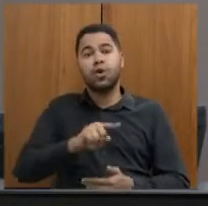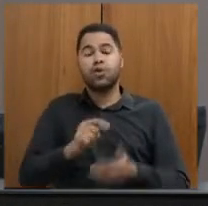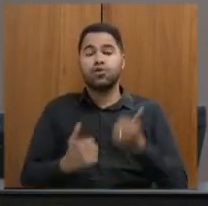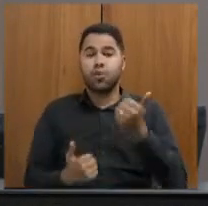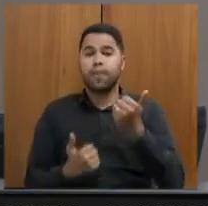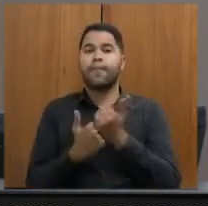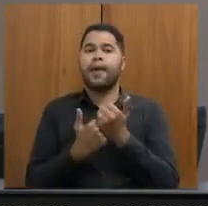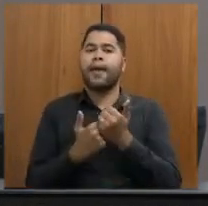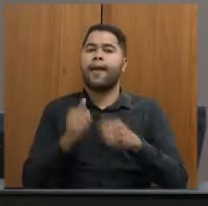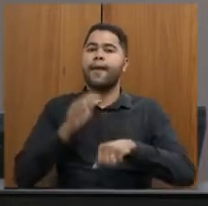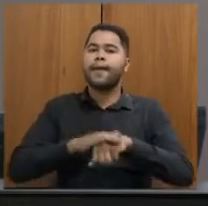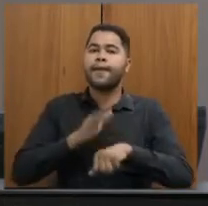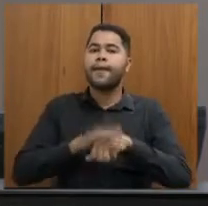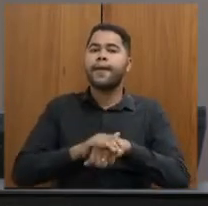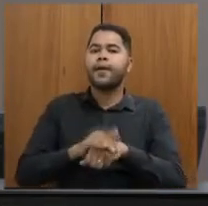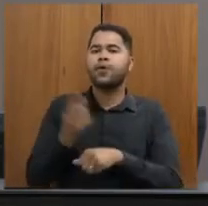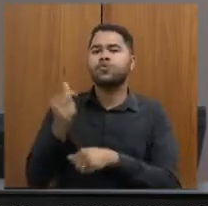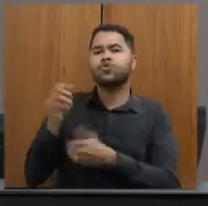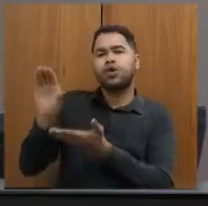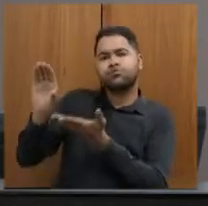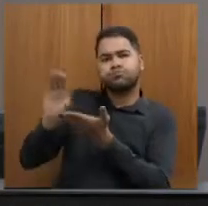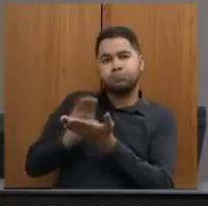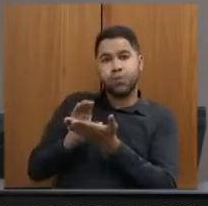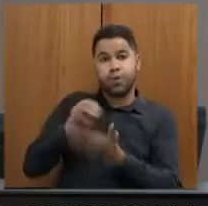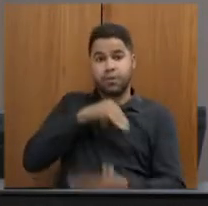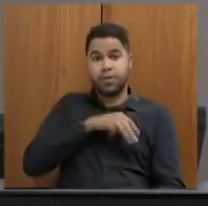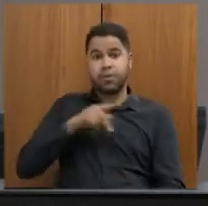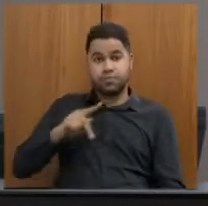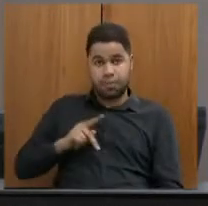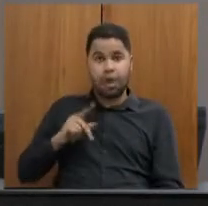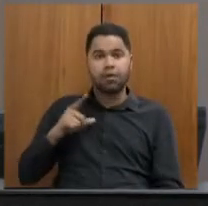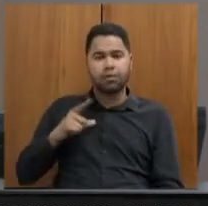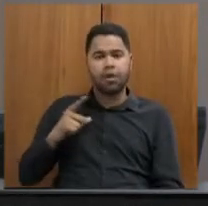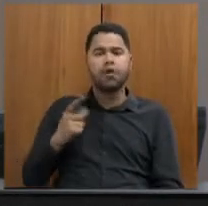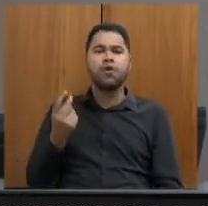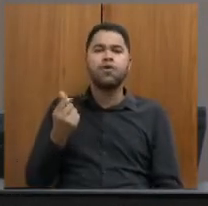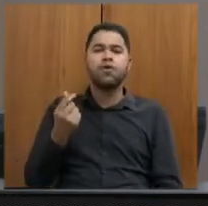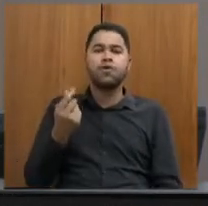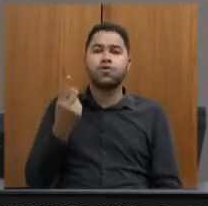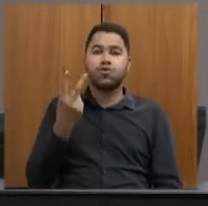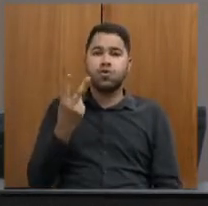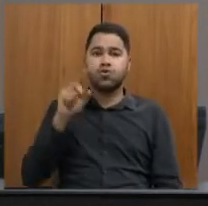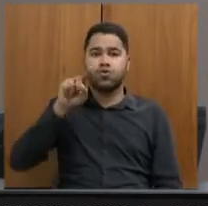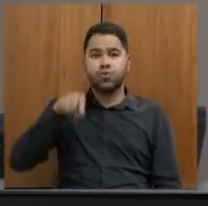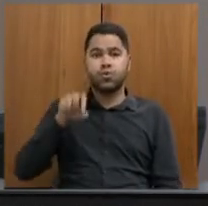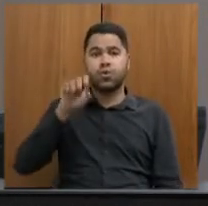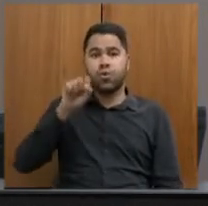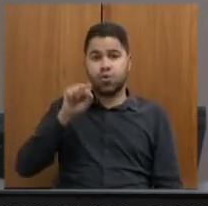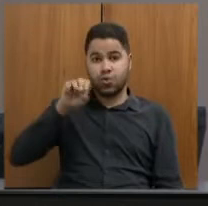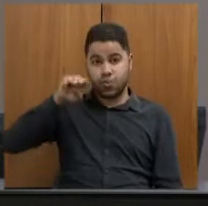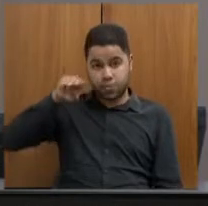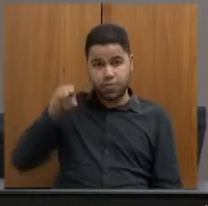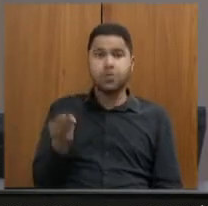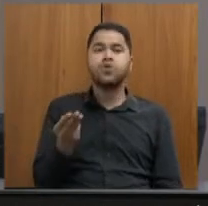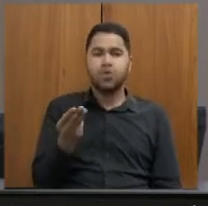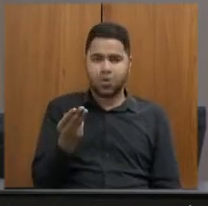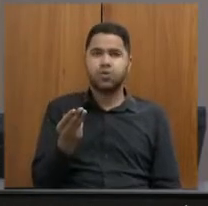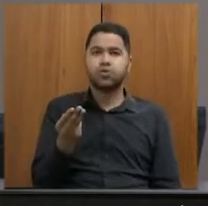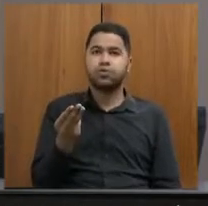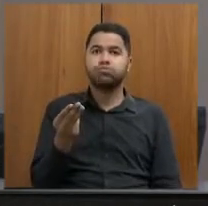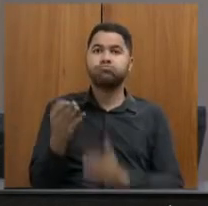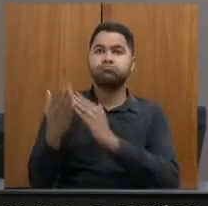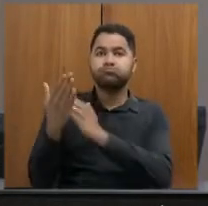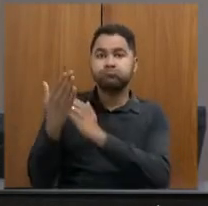recurso aportado através de um fundo que o ministério público tem no valor de 2,8 milhões que vai